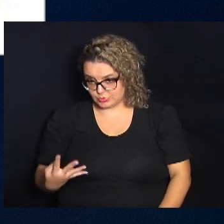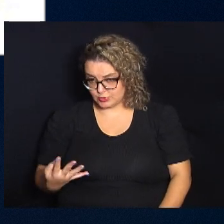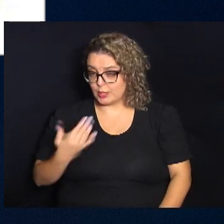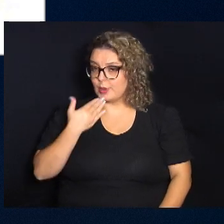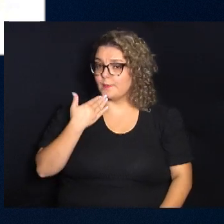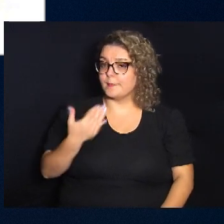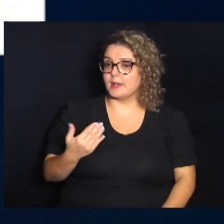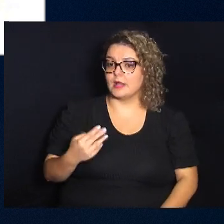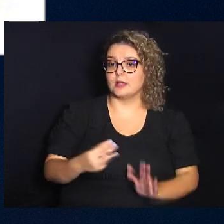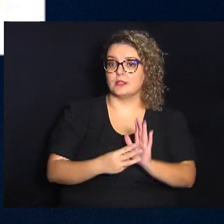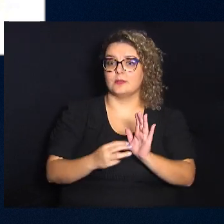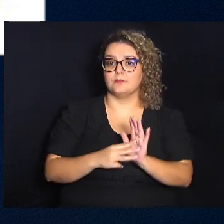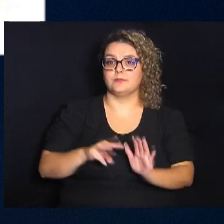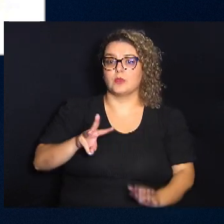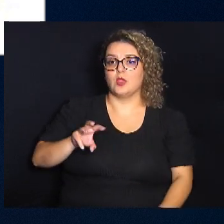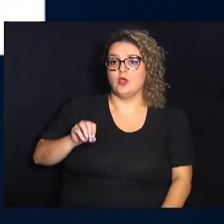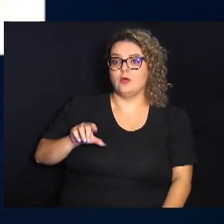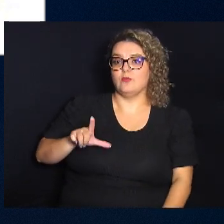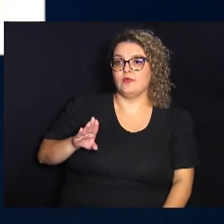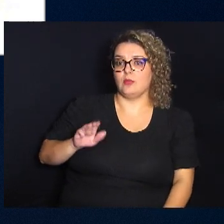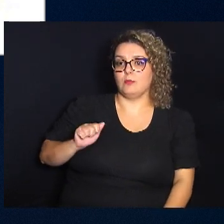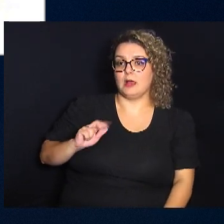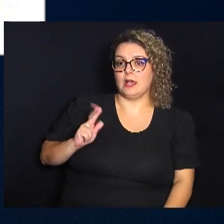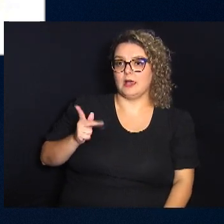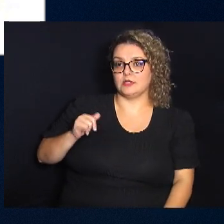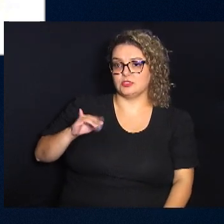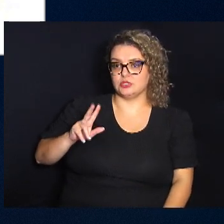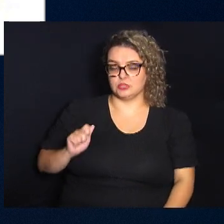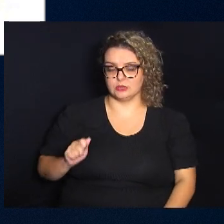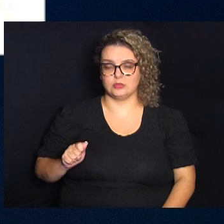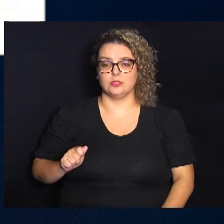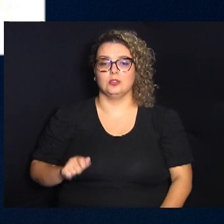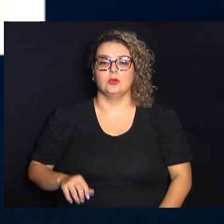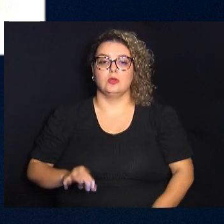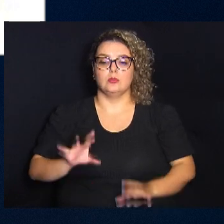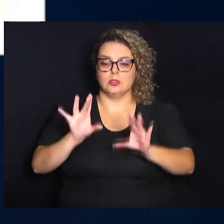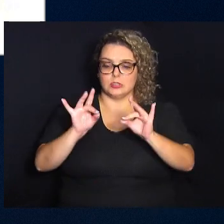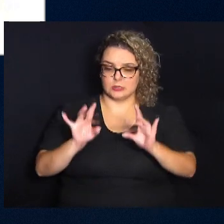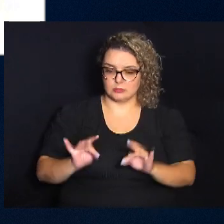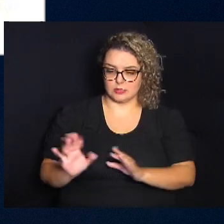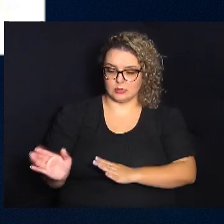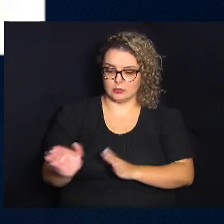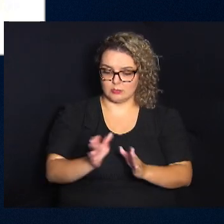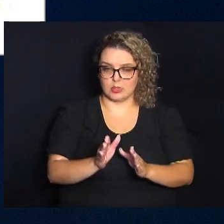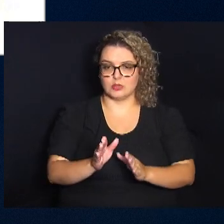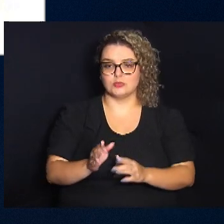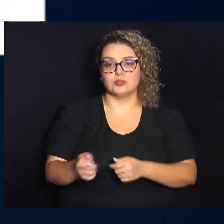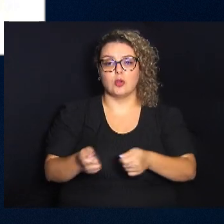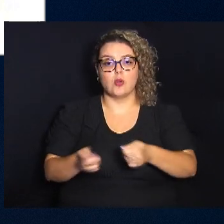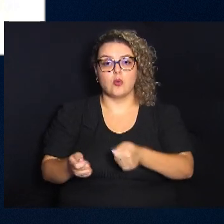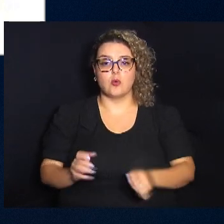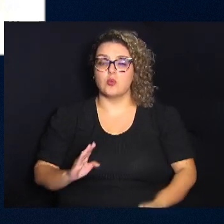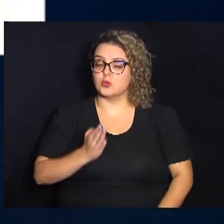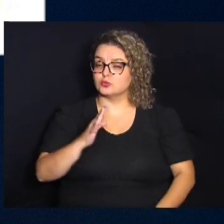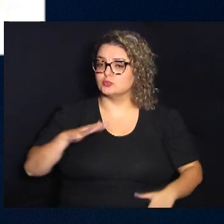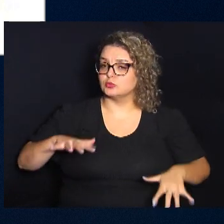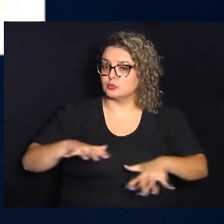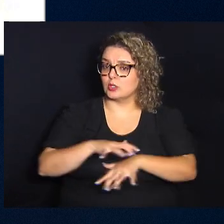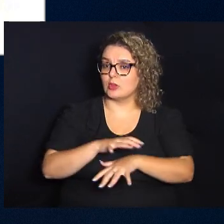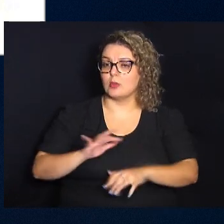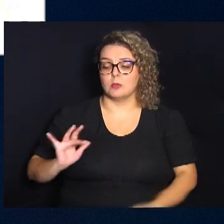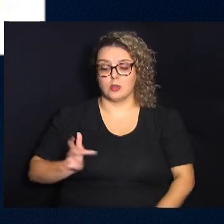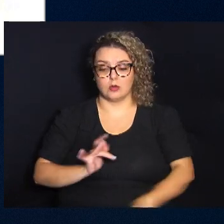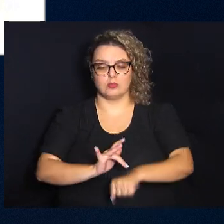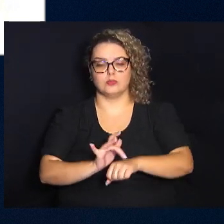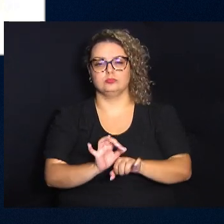o método Wolbachia como diretriz complementar de controle biológico de combate ao mosquito